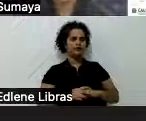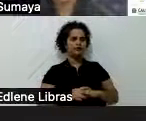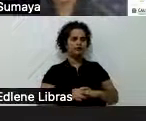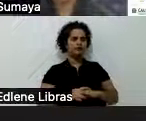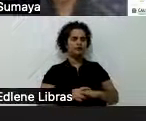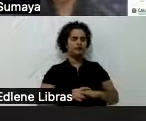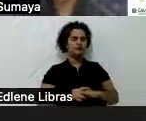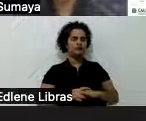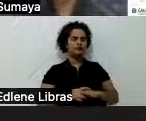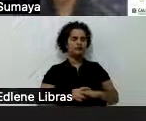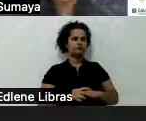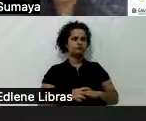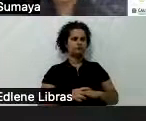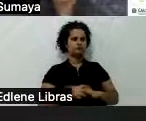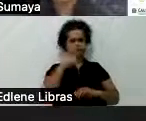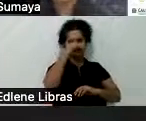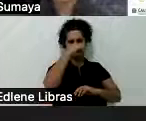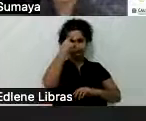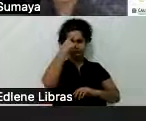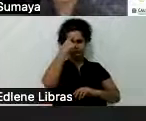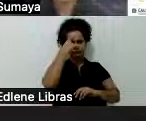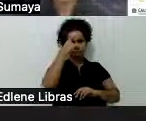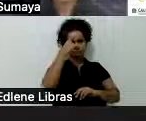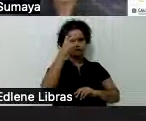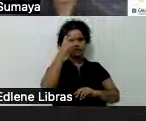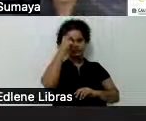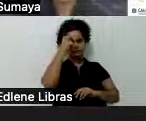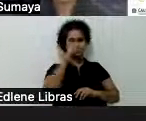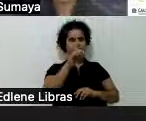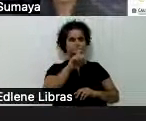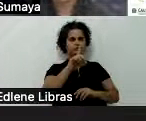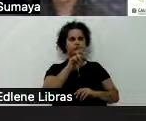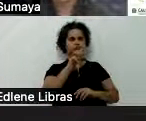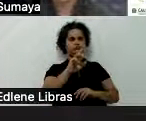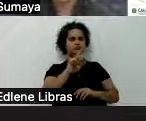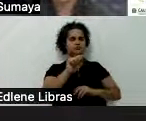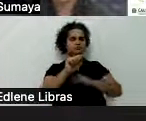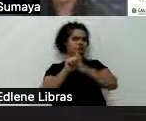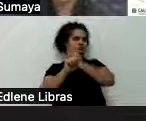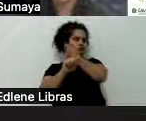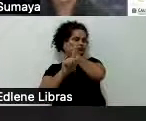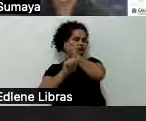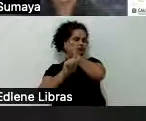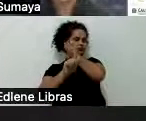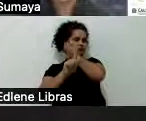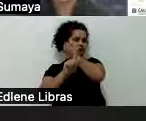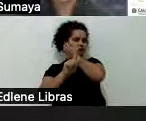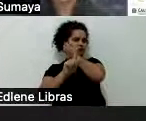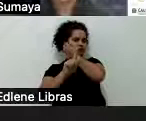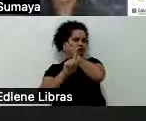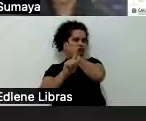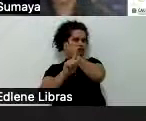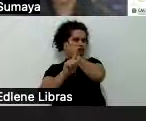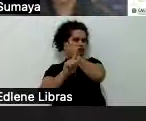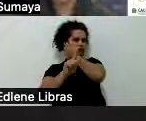do Mar, um conjunto de ruas. A proposta era, esse projeto ele está num